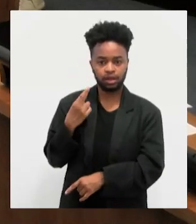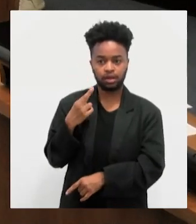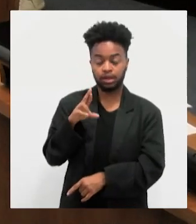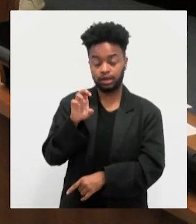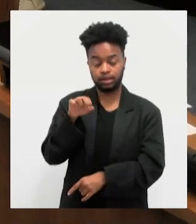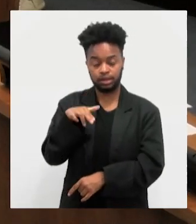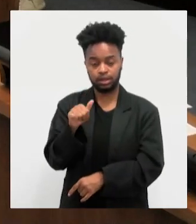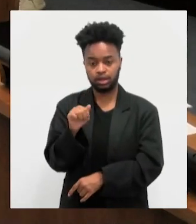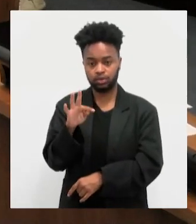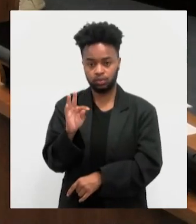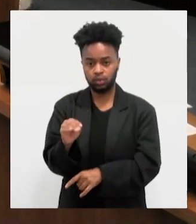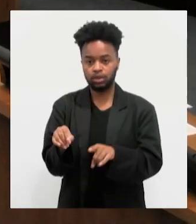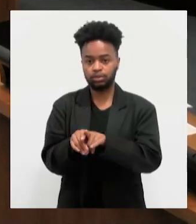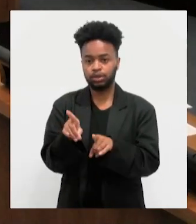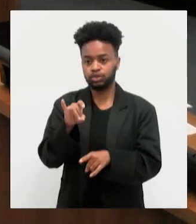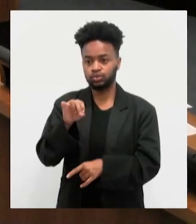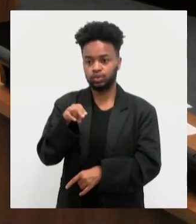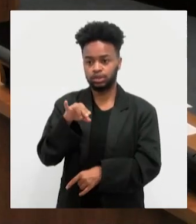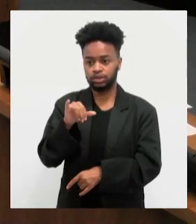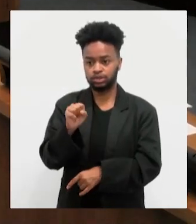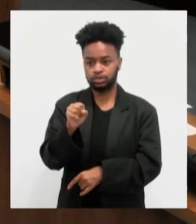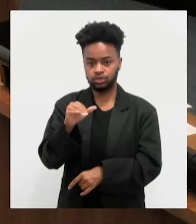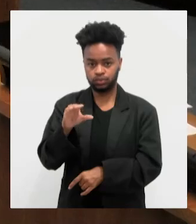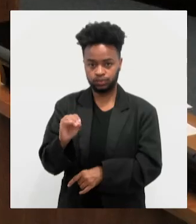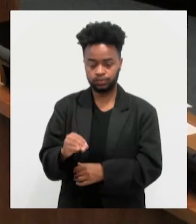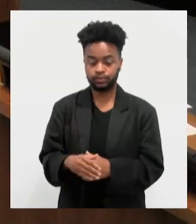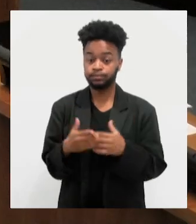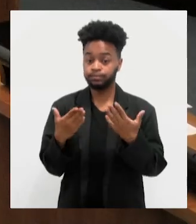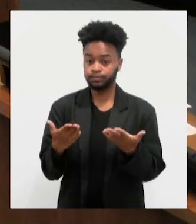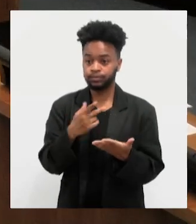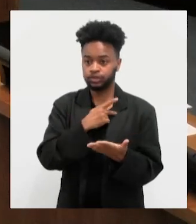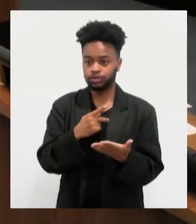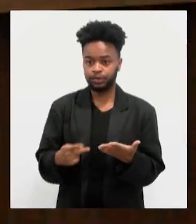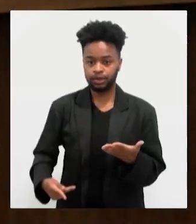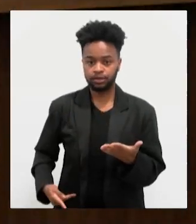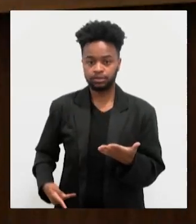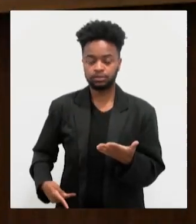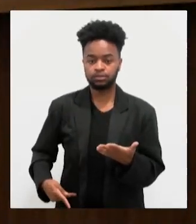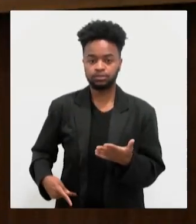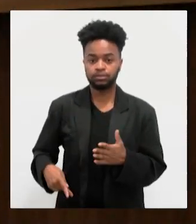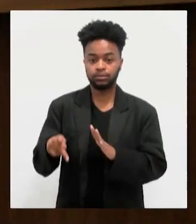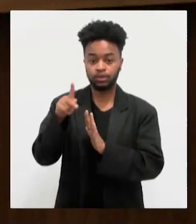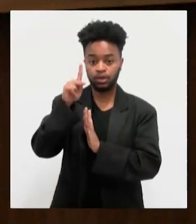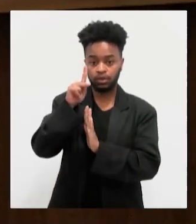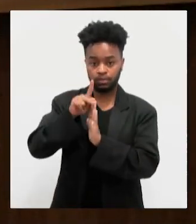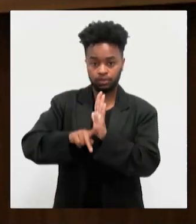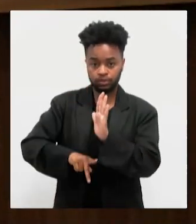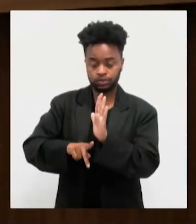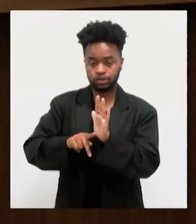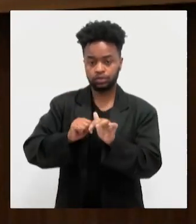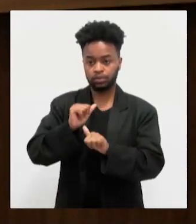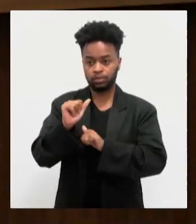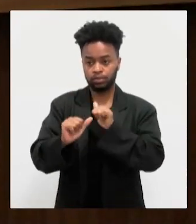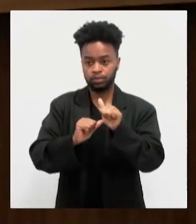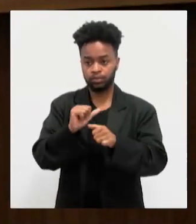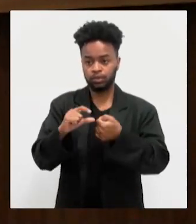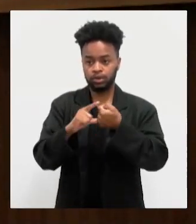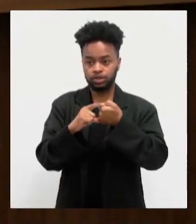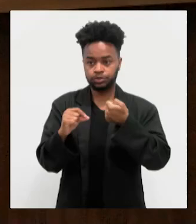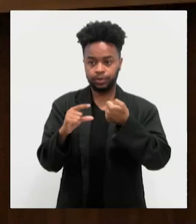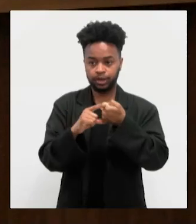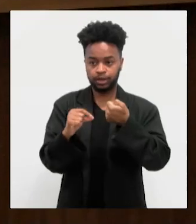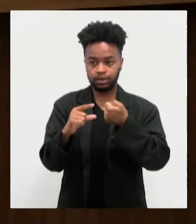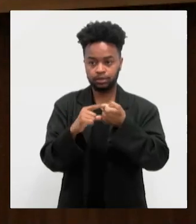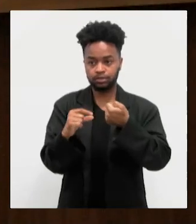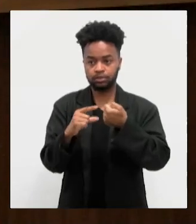Dionísio Lins. Presidente, e esse projeto, ele altera um artigo